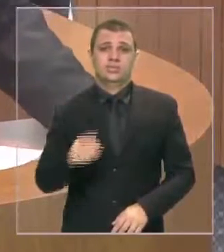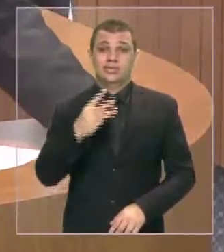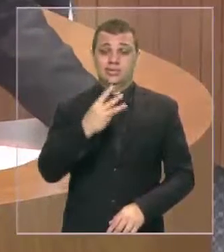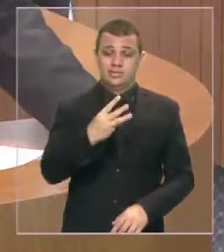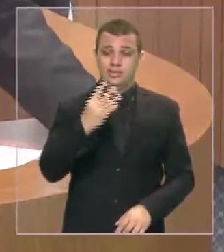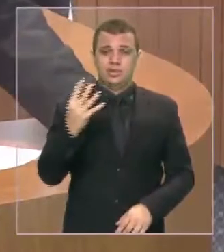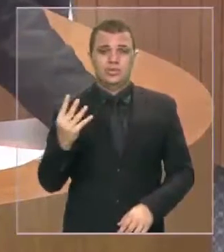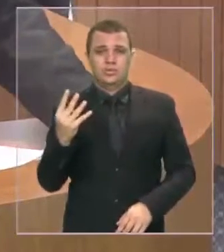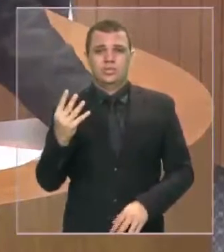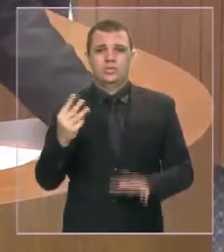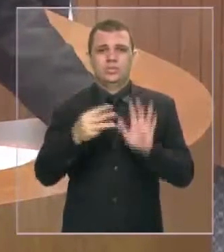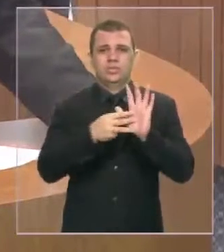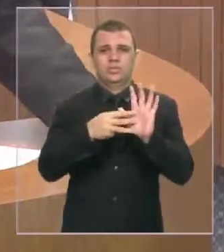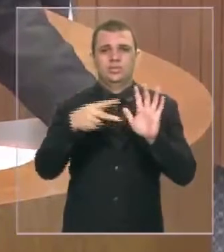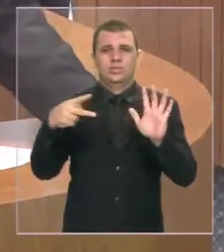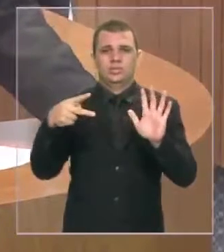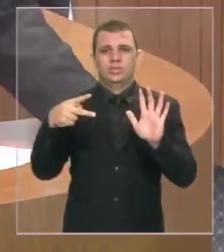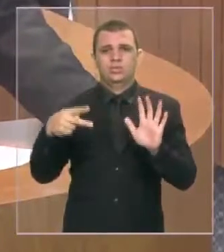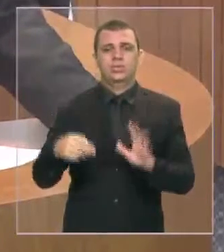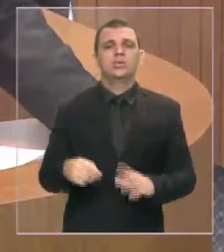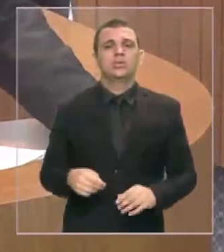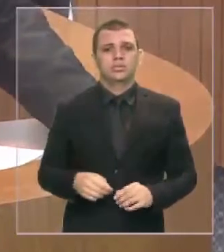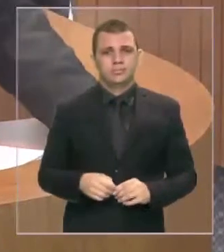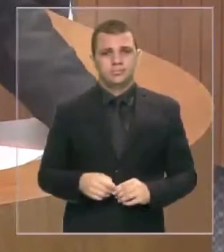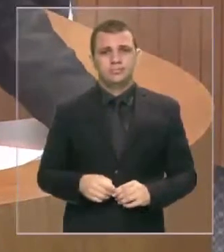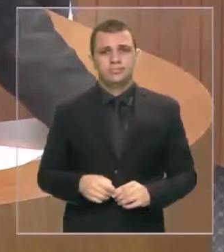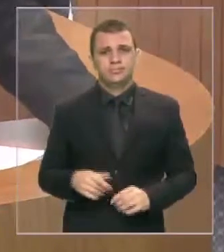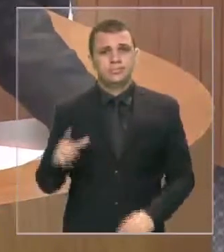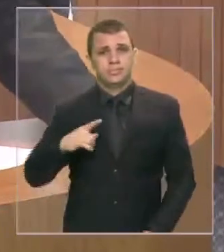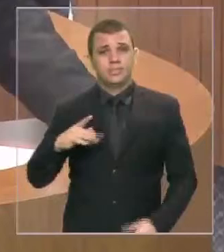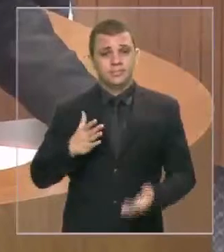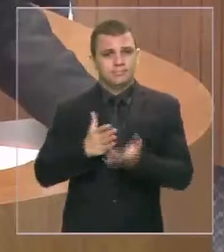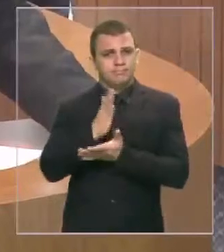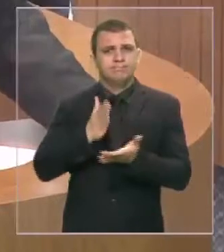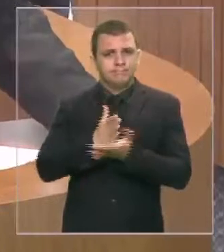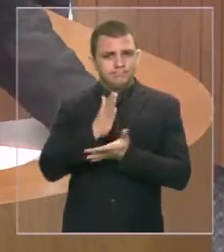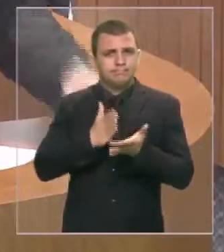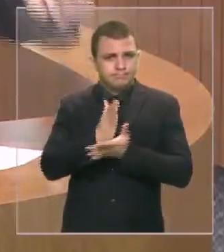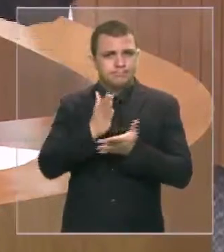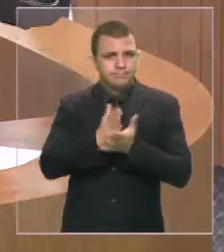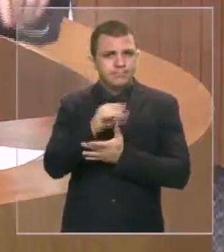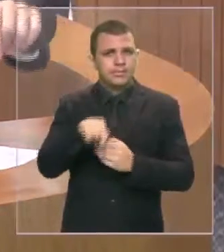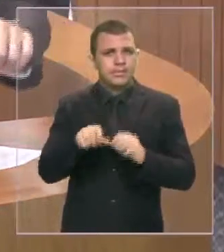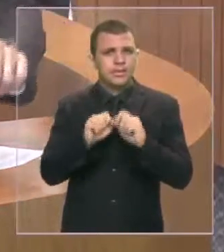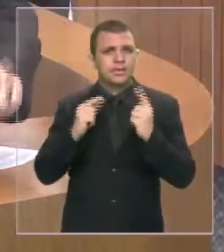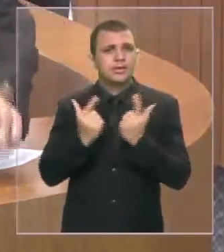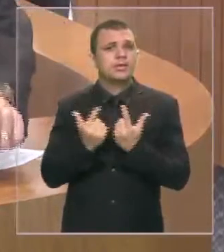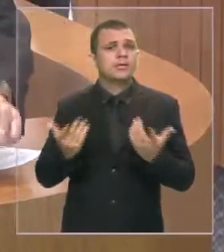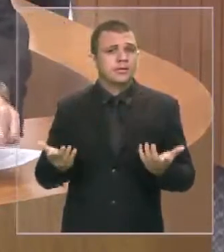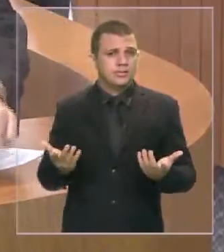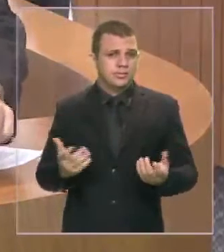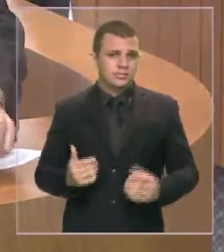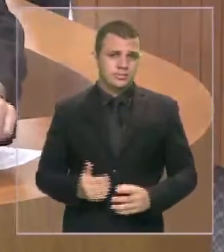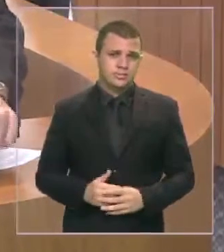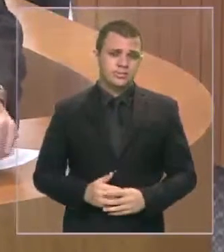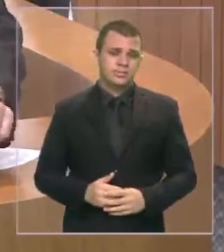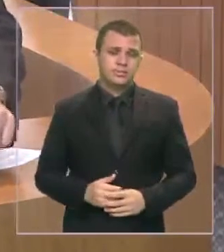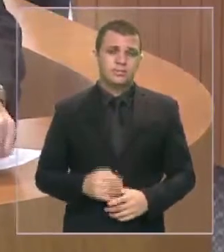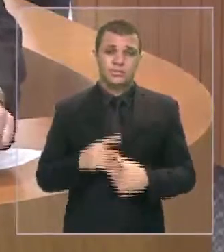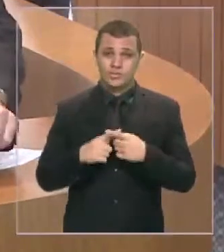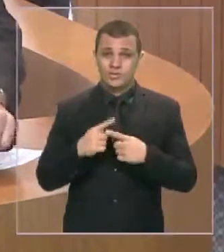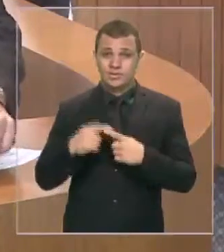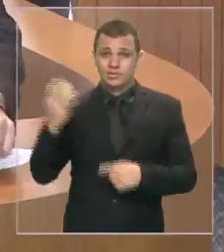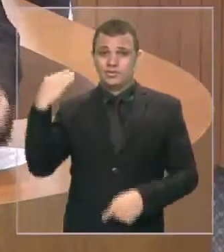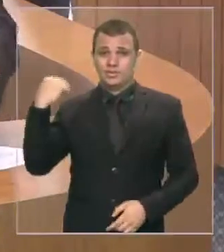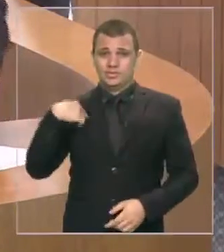34 medidas provisórias que foram aprovadas nesta casa. Porque, da última vez que eu